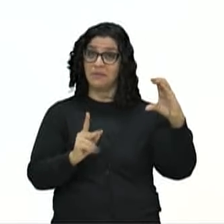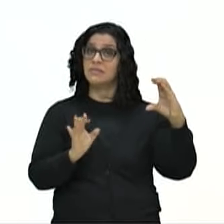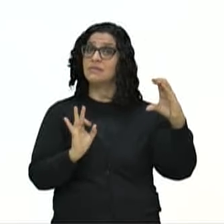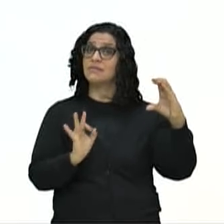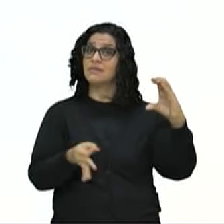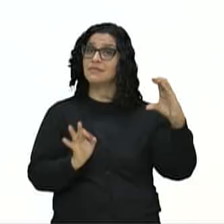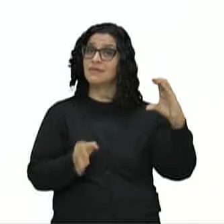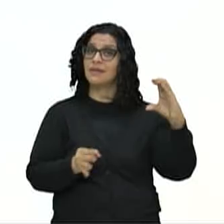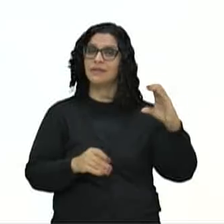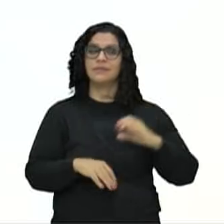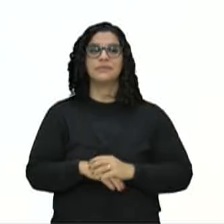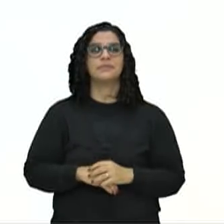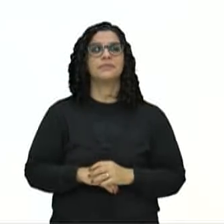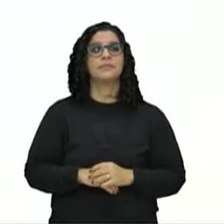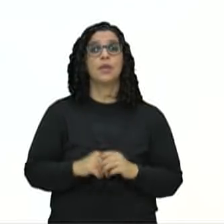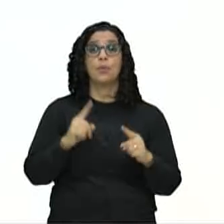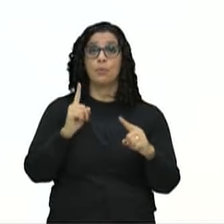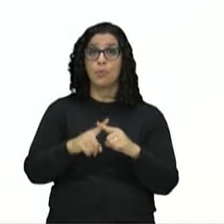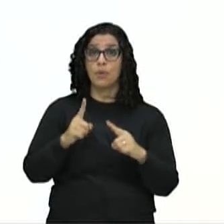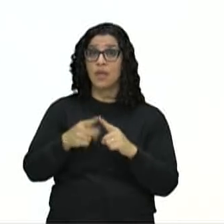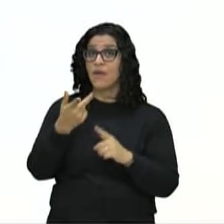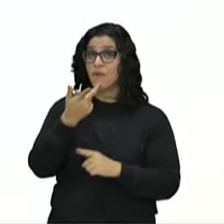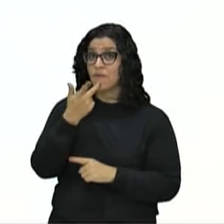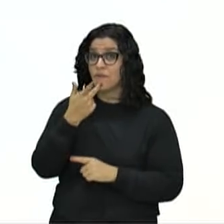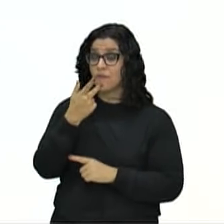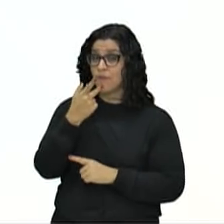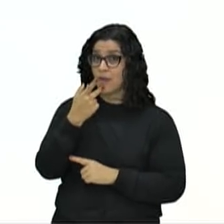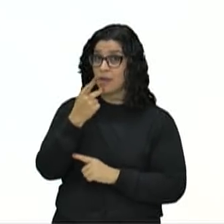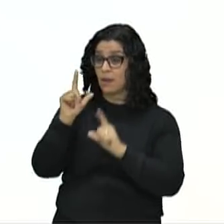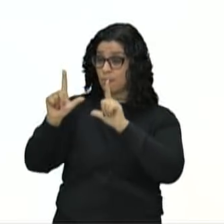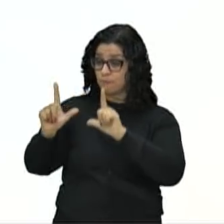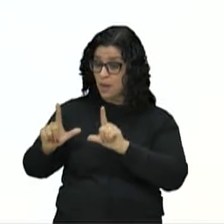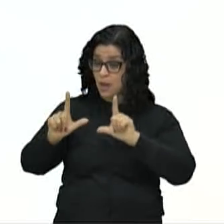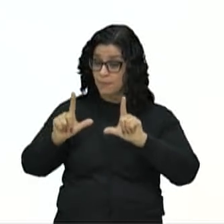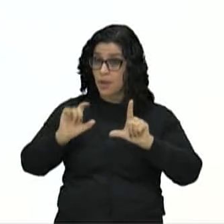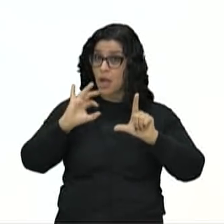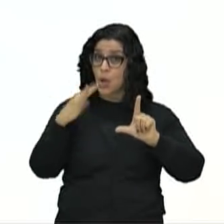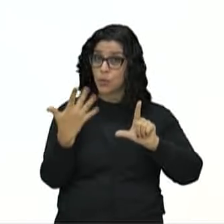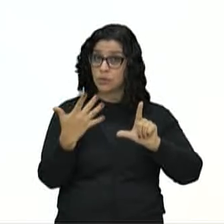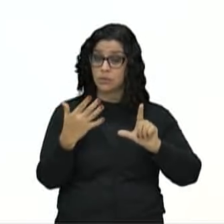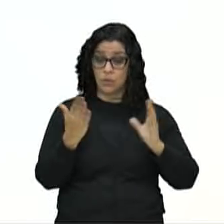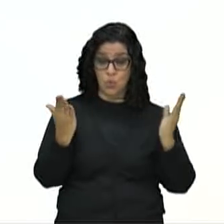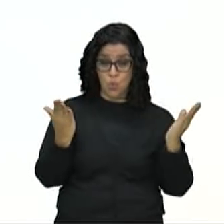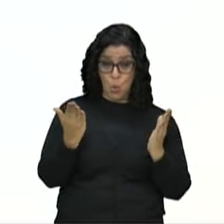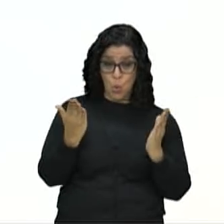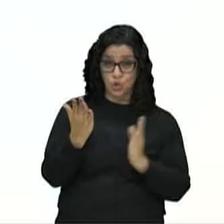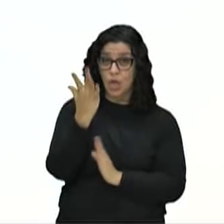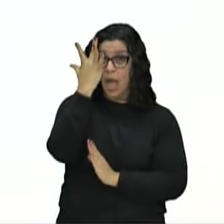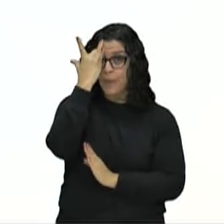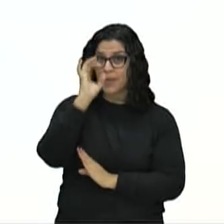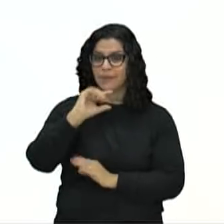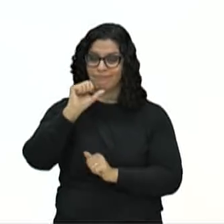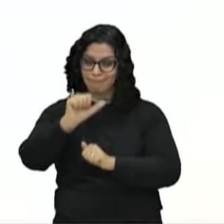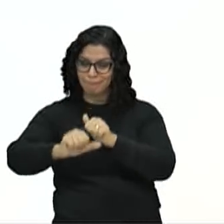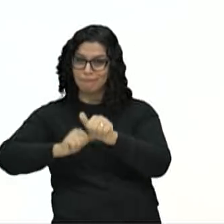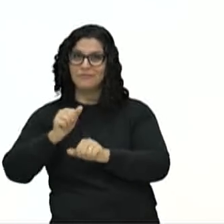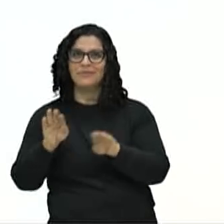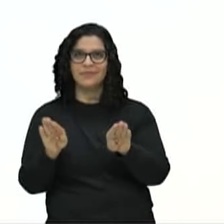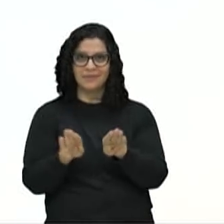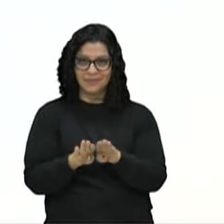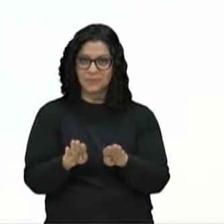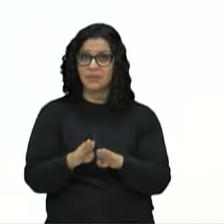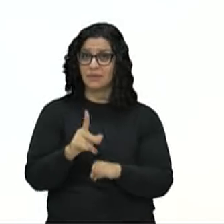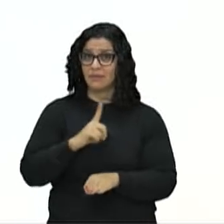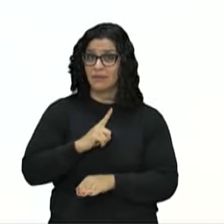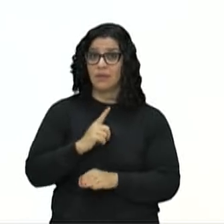você está correto, porque disse que os acontecimentos ocorrem de um dia para o outro. E